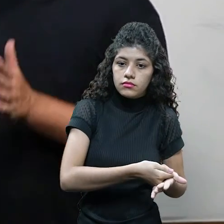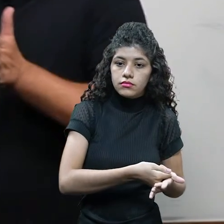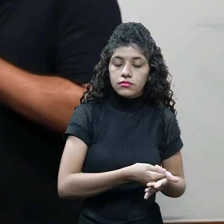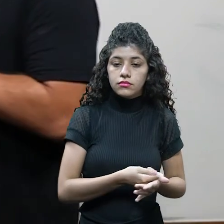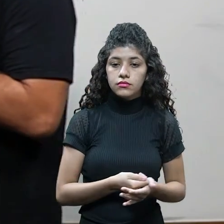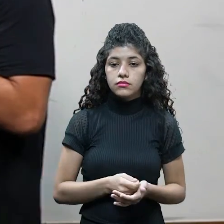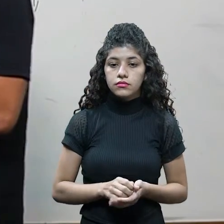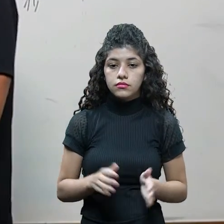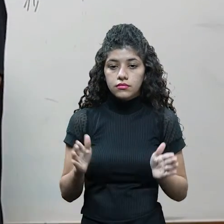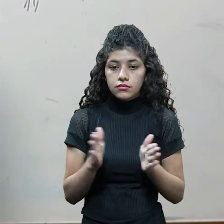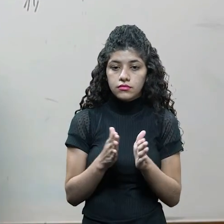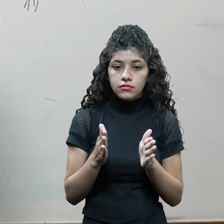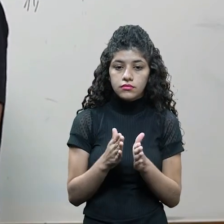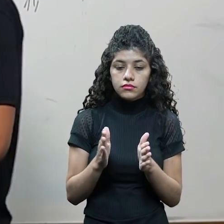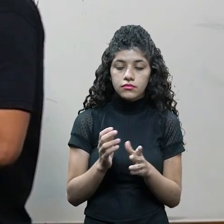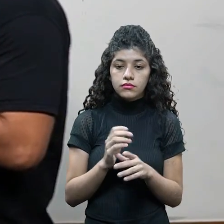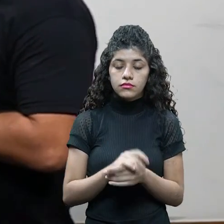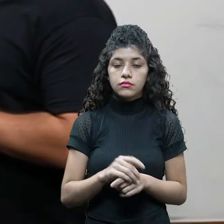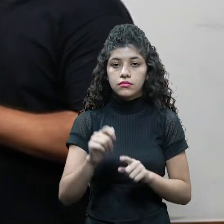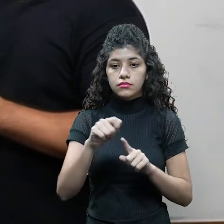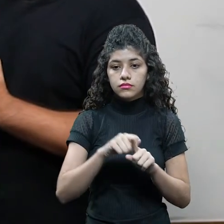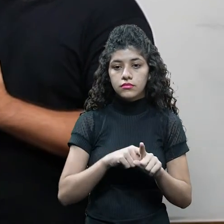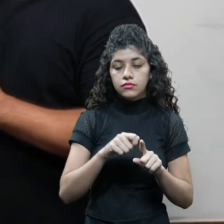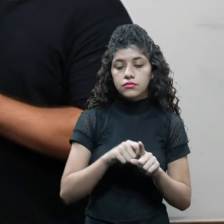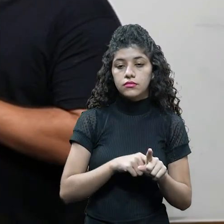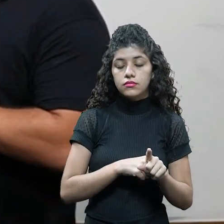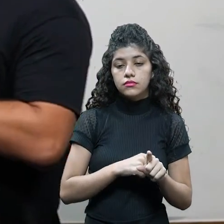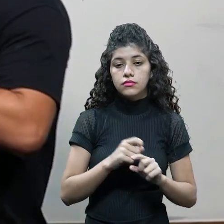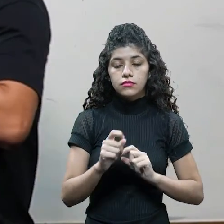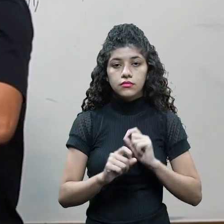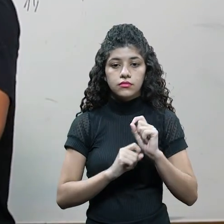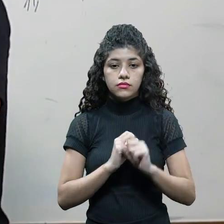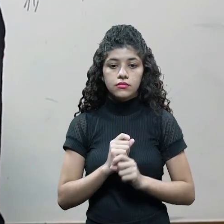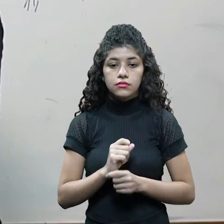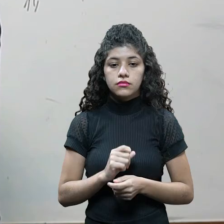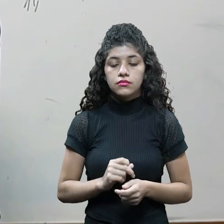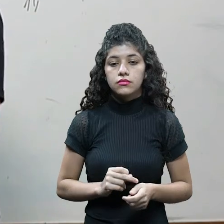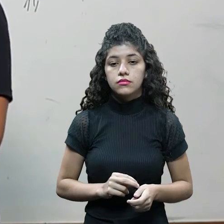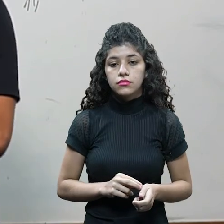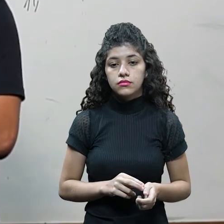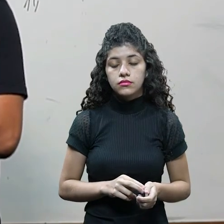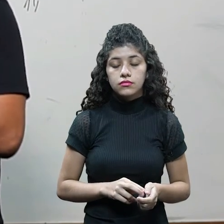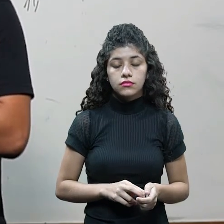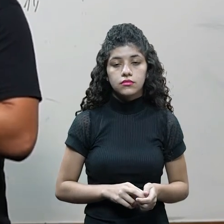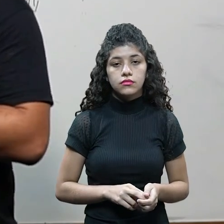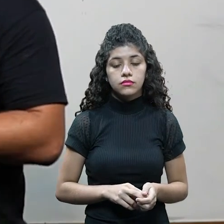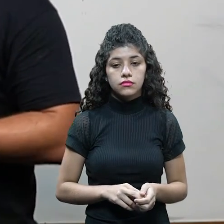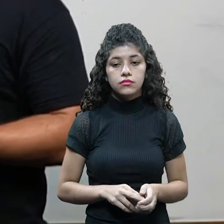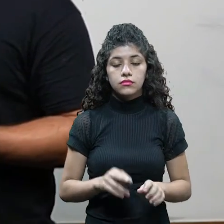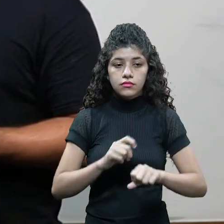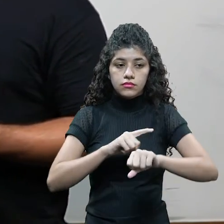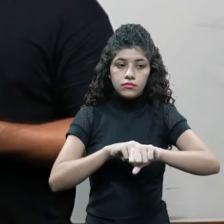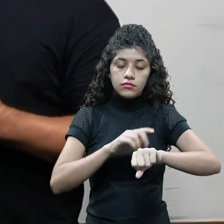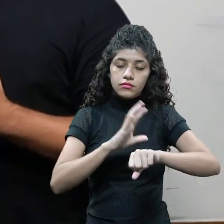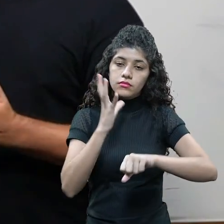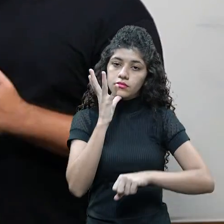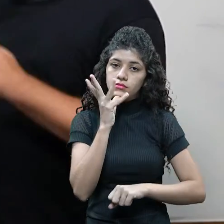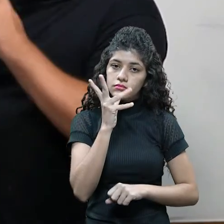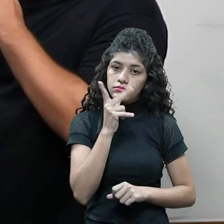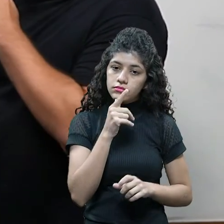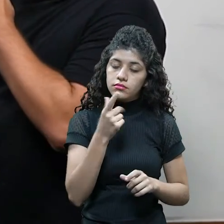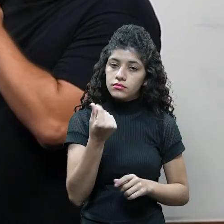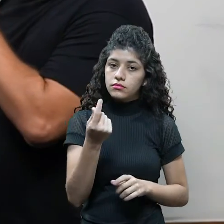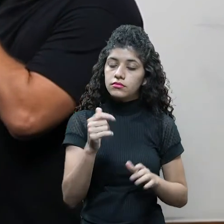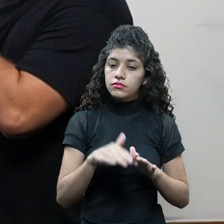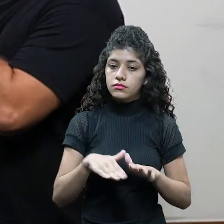grande, encurtar esse prazo. A gente vai dar um exemplo agora, vocês vão ver que quando o prazo é muito longo, o montante final ele é maior.